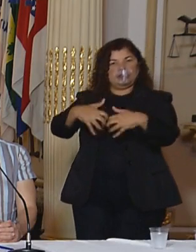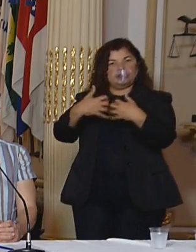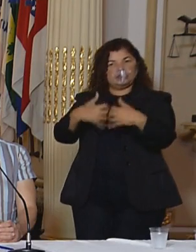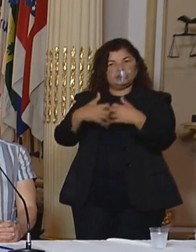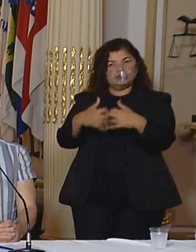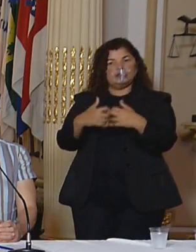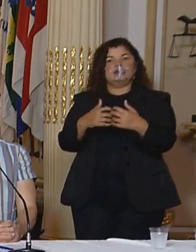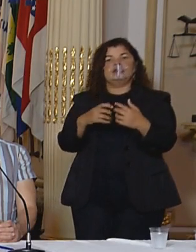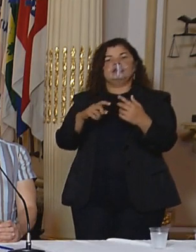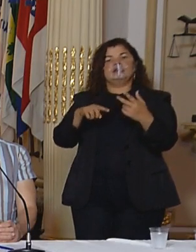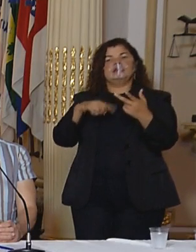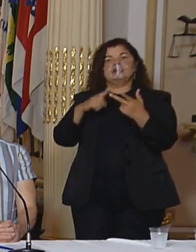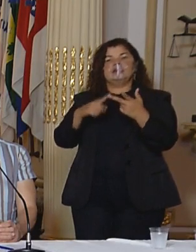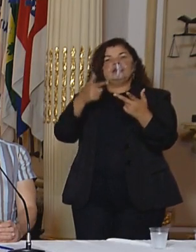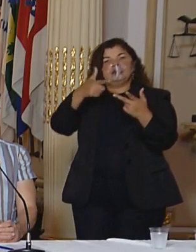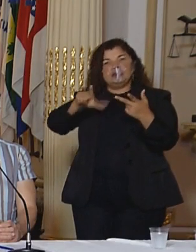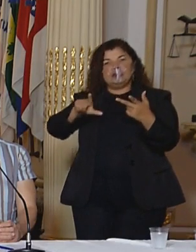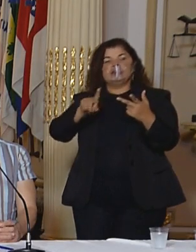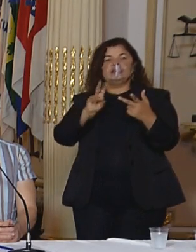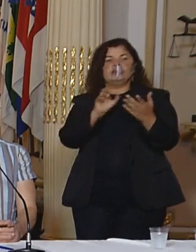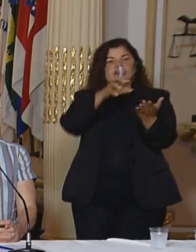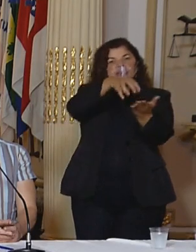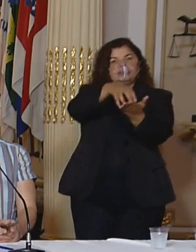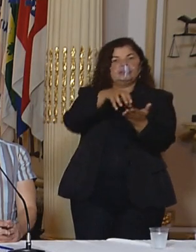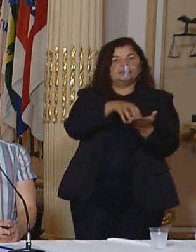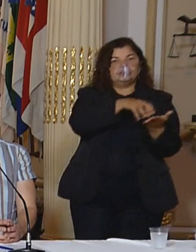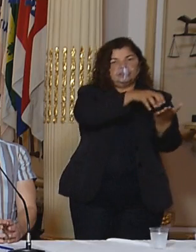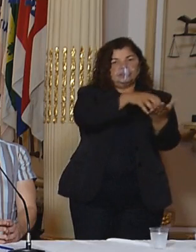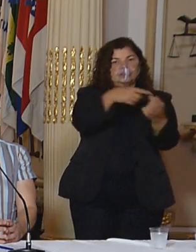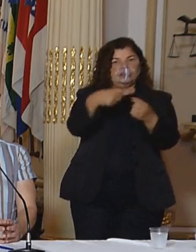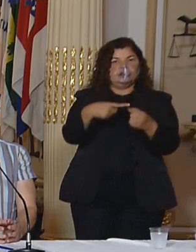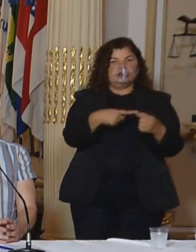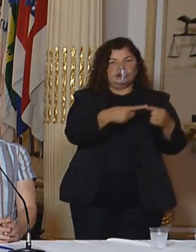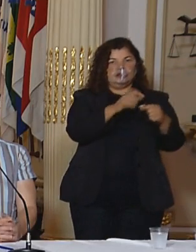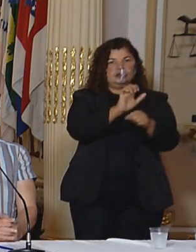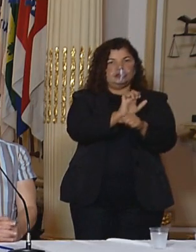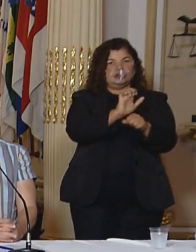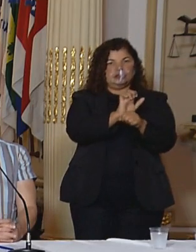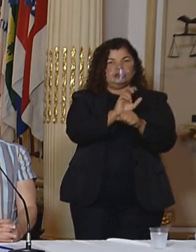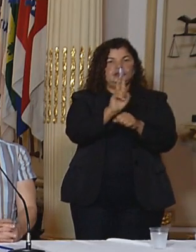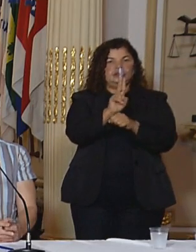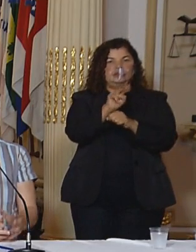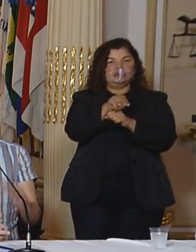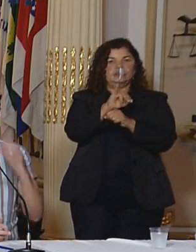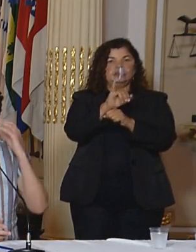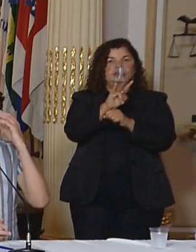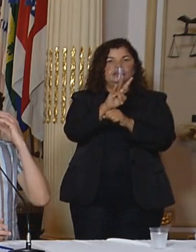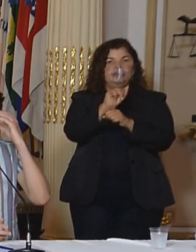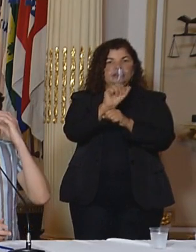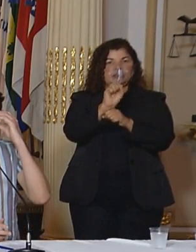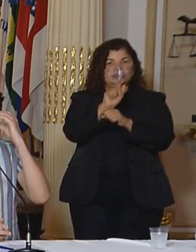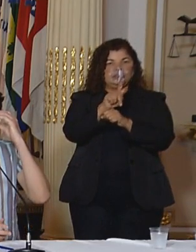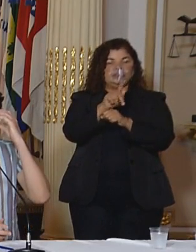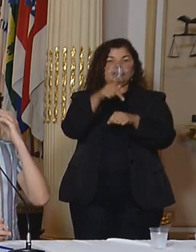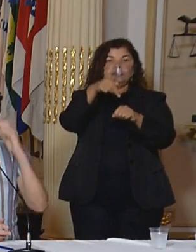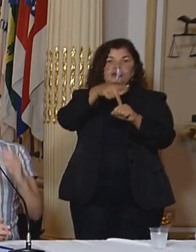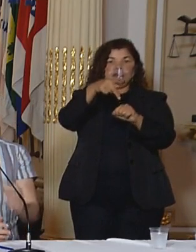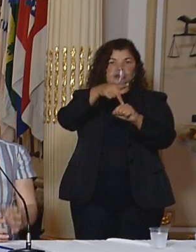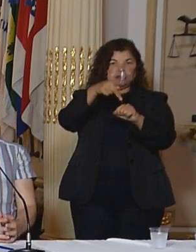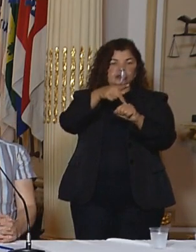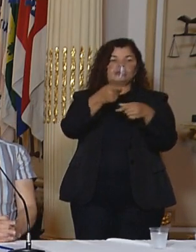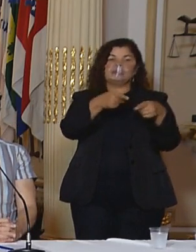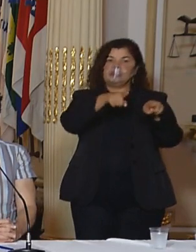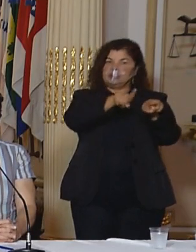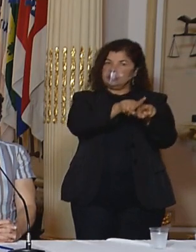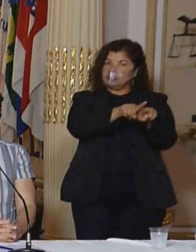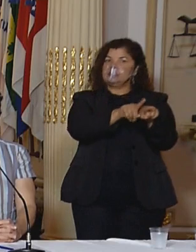serão colocadas também no interior do estado. A gente já tem uma parceria com a Univasf em Petrolina, que a gente espera que ao longo desse mês de